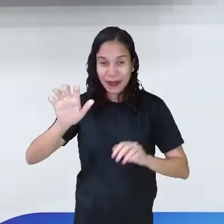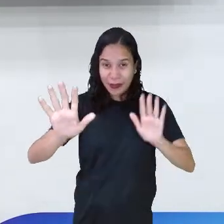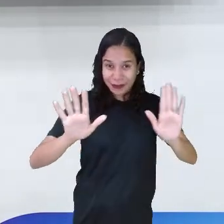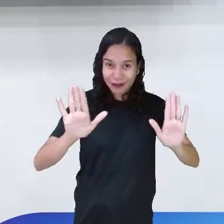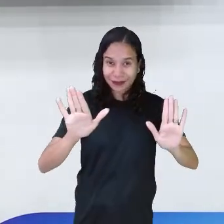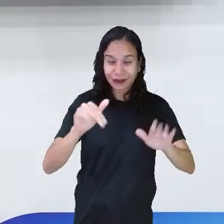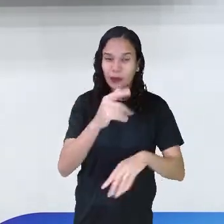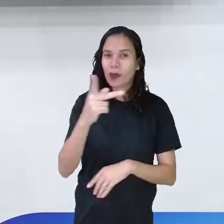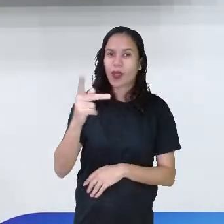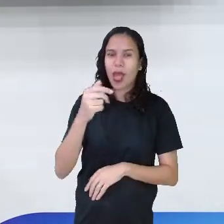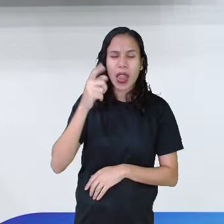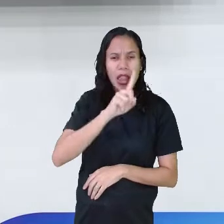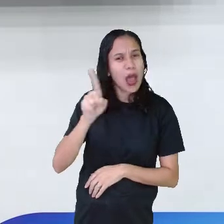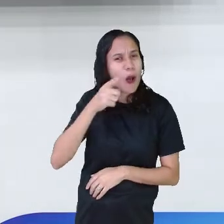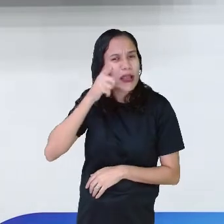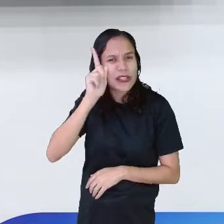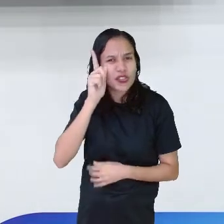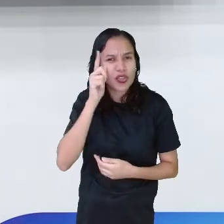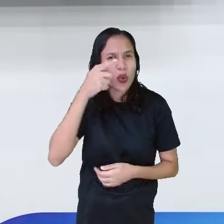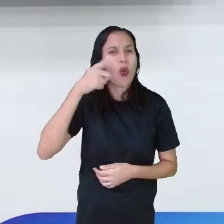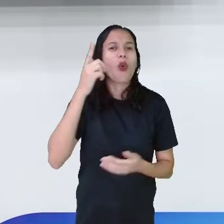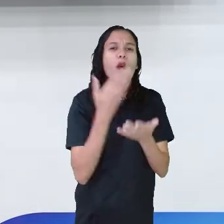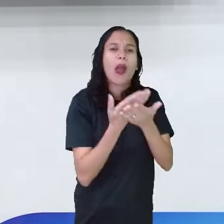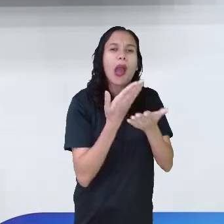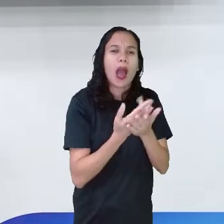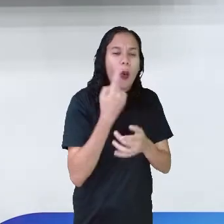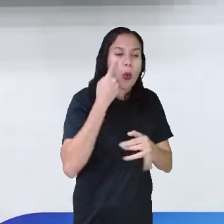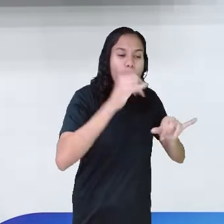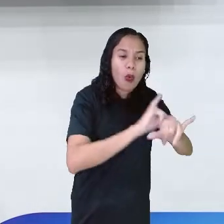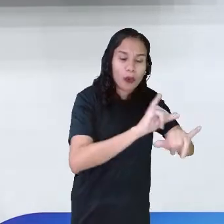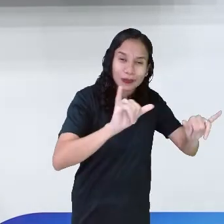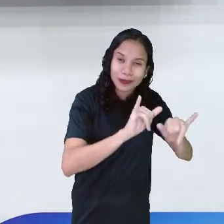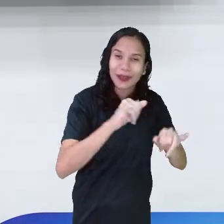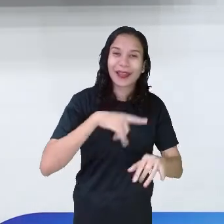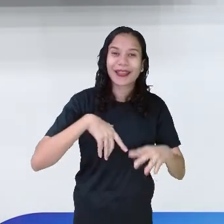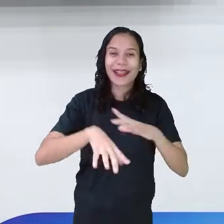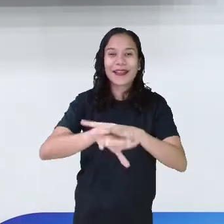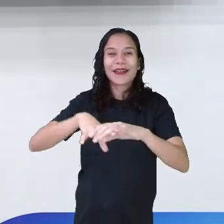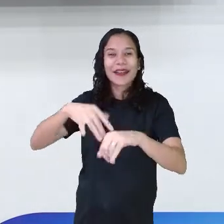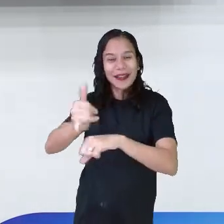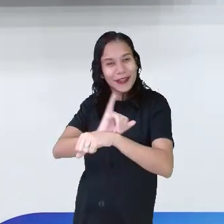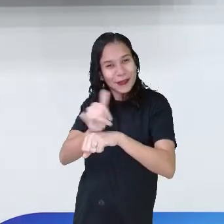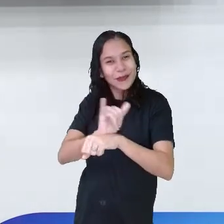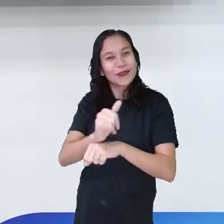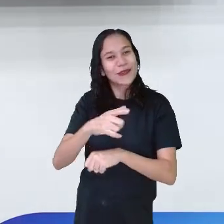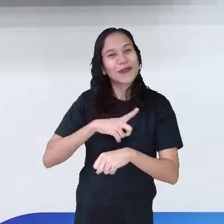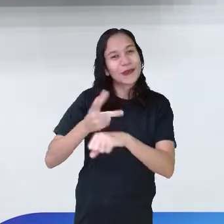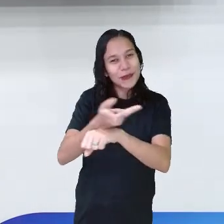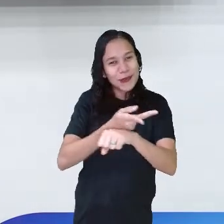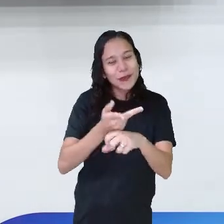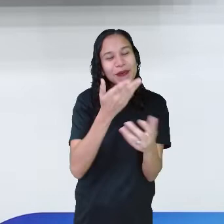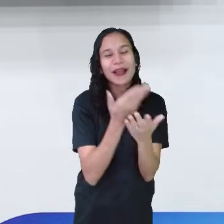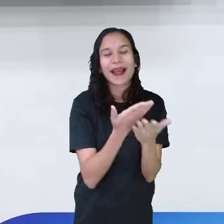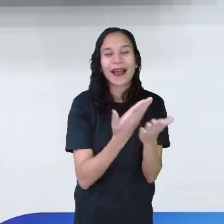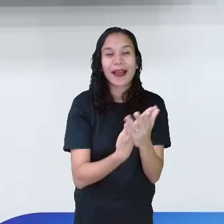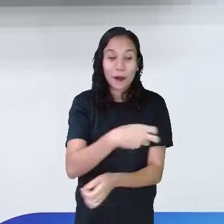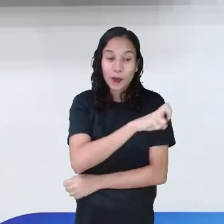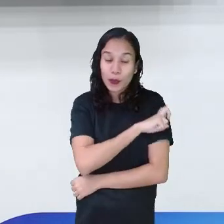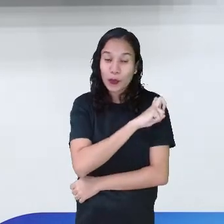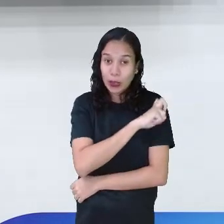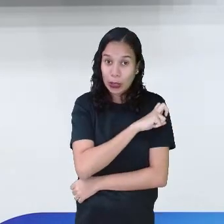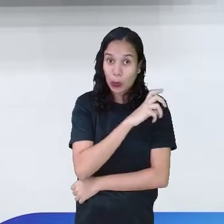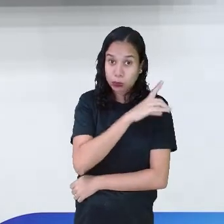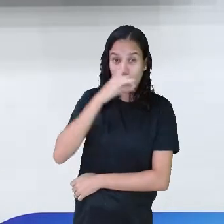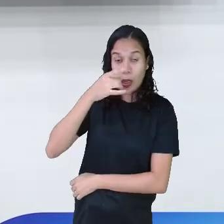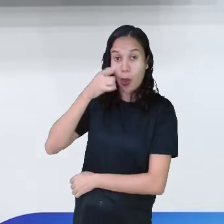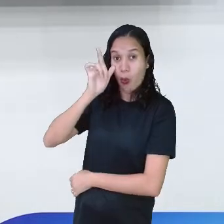não assistiram ontem, essa aula está no nosso canal do YouTube, lá no Educa Recife. Você vai lá procurar as aulas do quinto ano com a data de ontem e